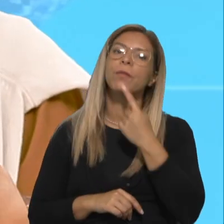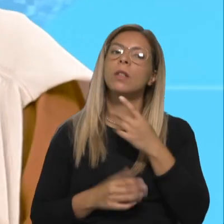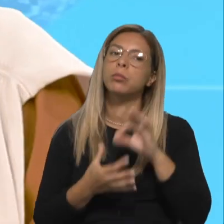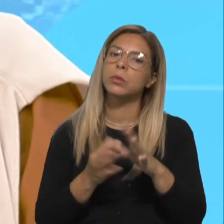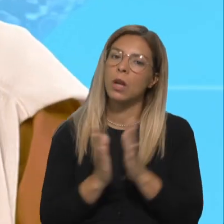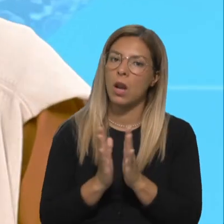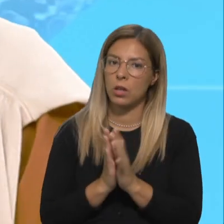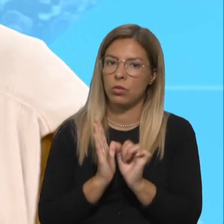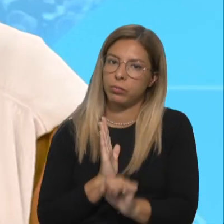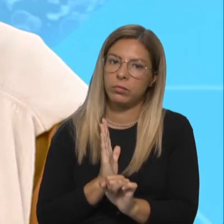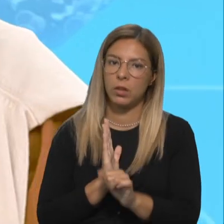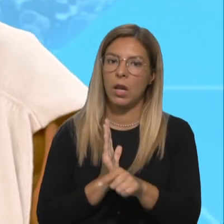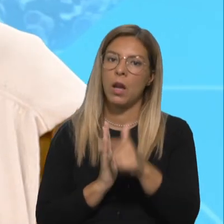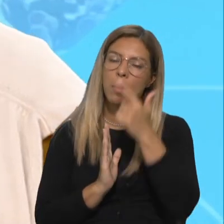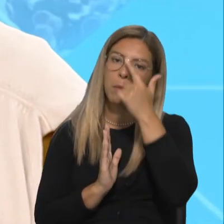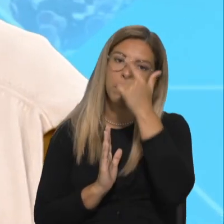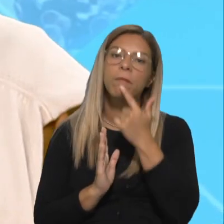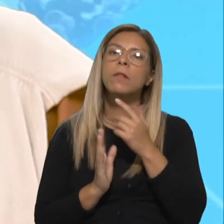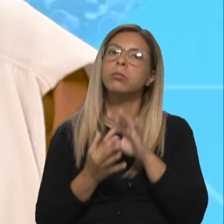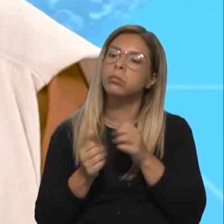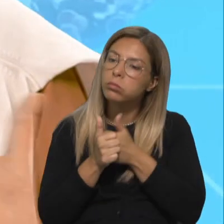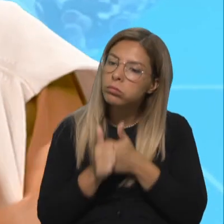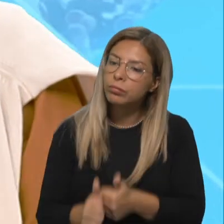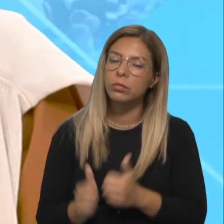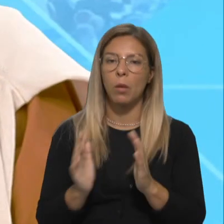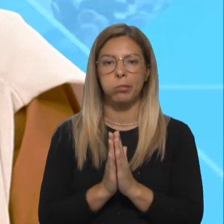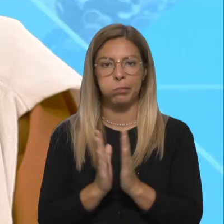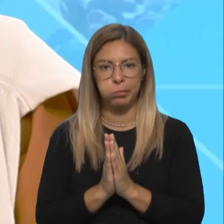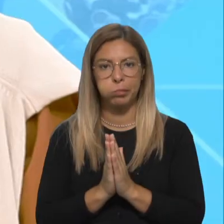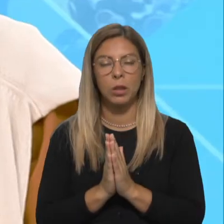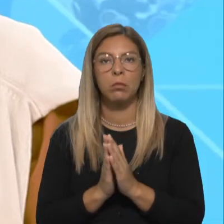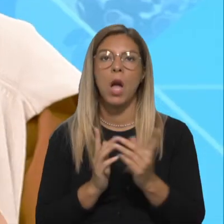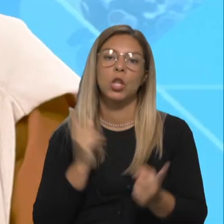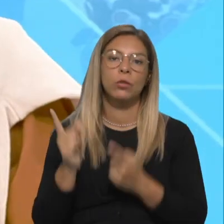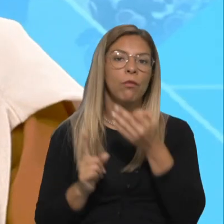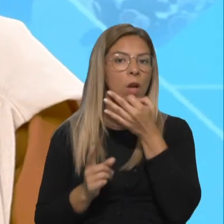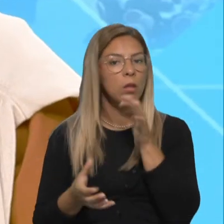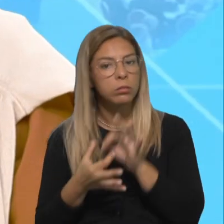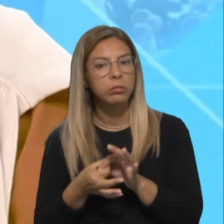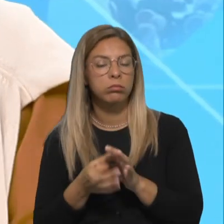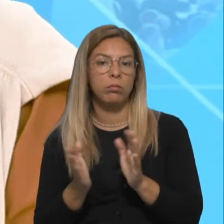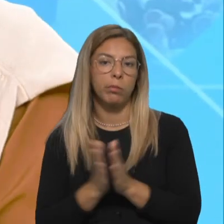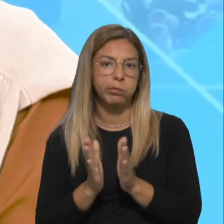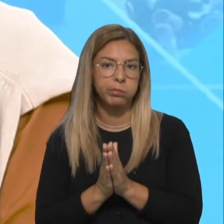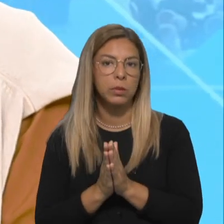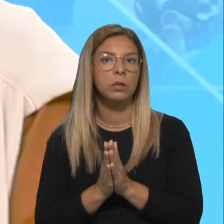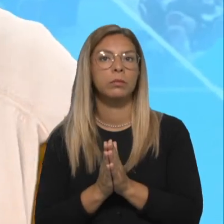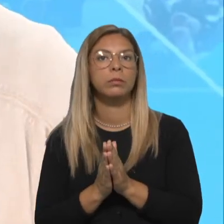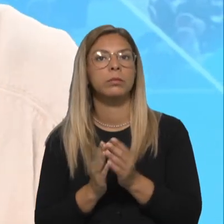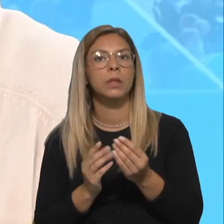movimentos fazem parte do perfil carismático da Igreja. Muitas vezes, quando falamos de Igreja, as pessoas entendem como